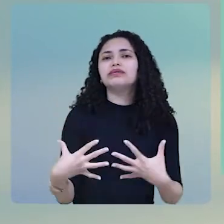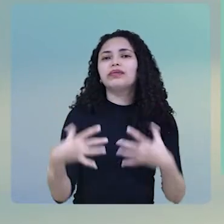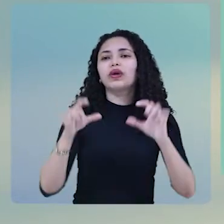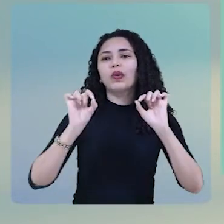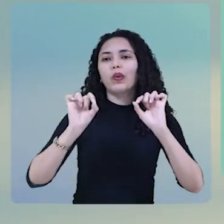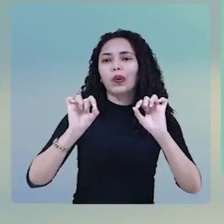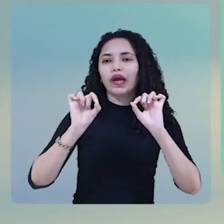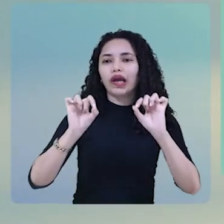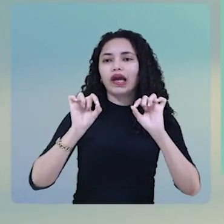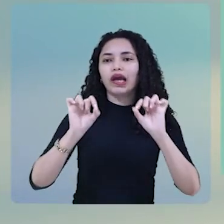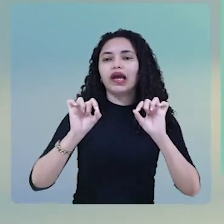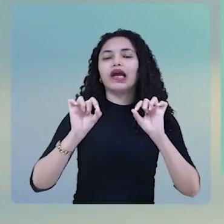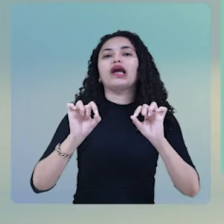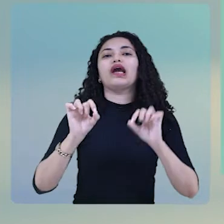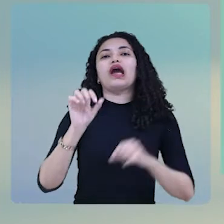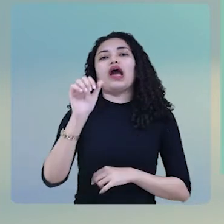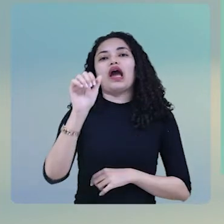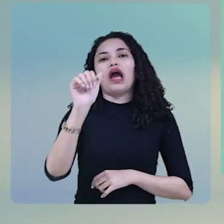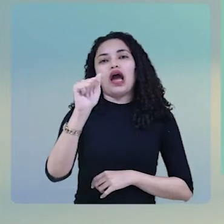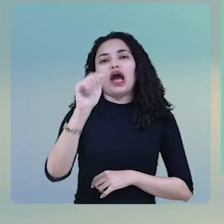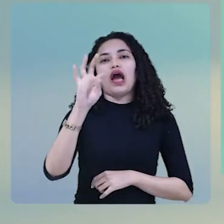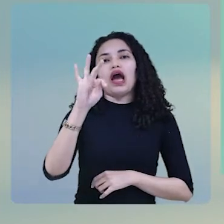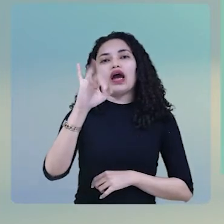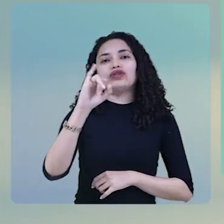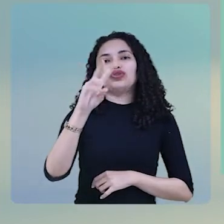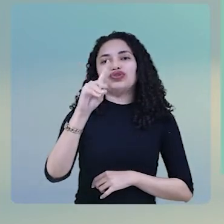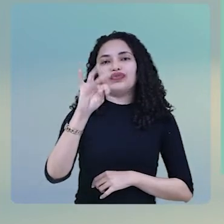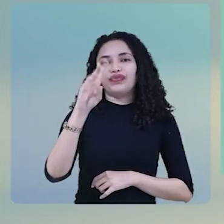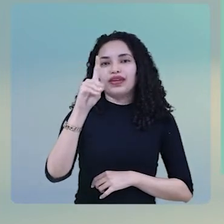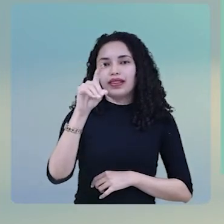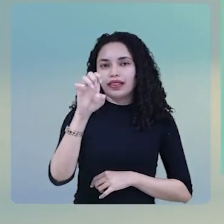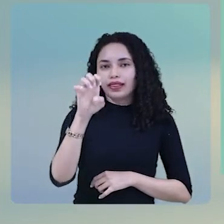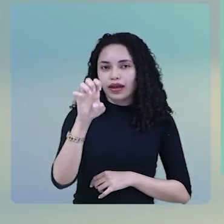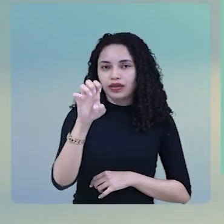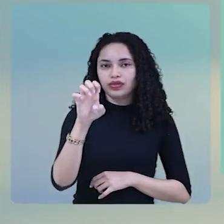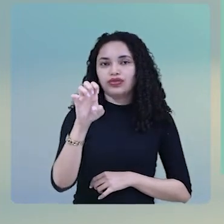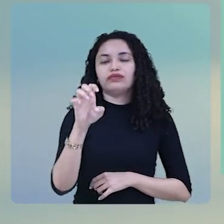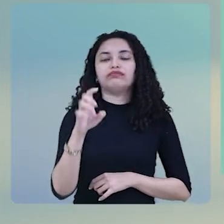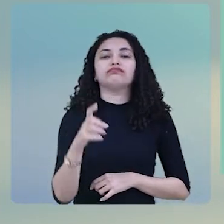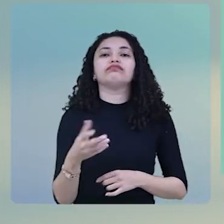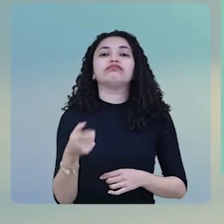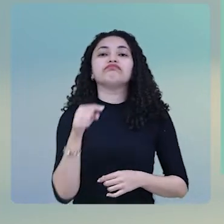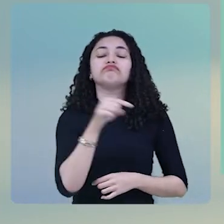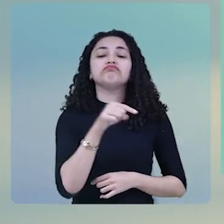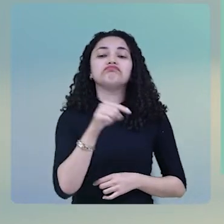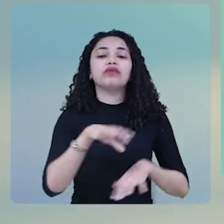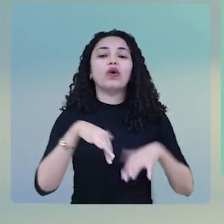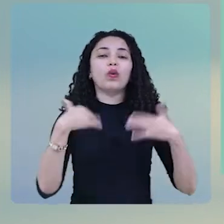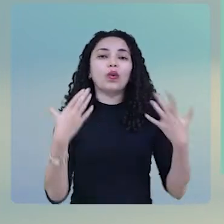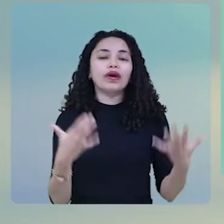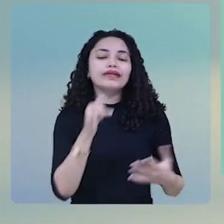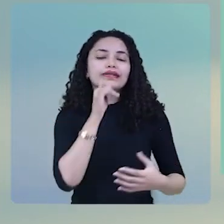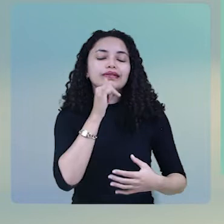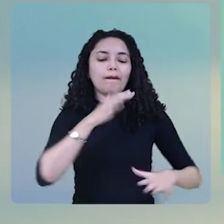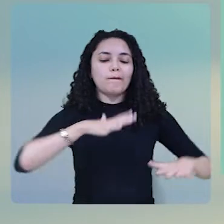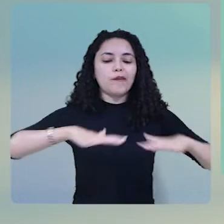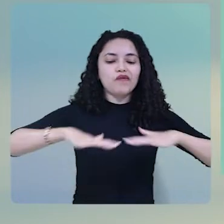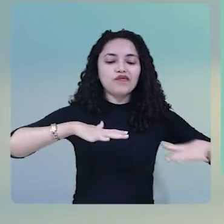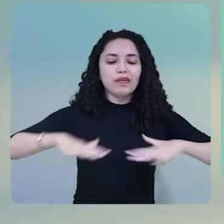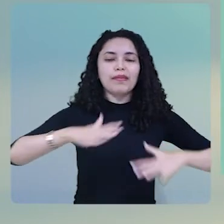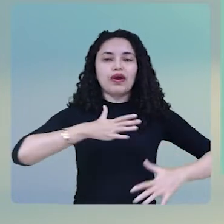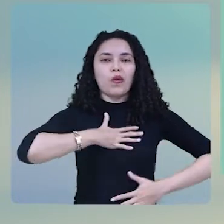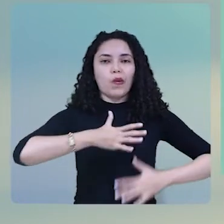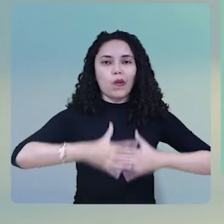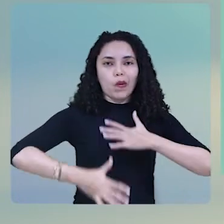física, ela é qualquer movimento corporal produzido pelos músculos esqueléticos que requeiram